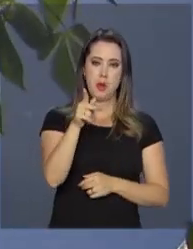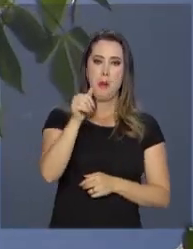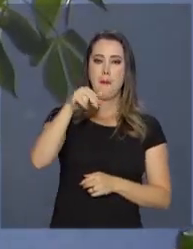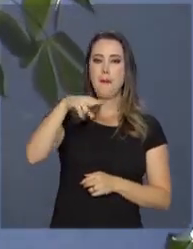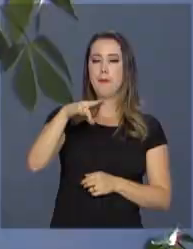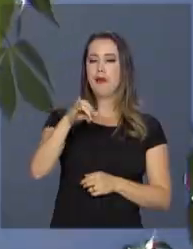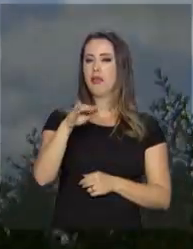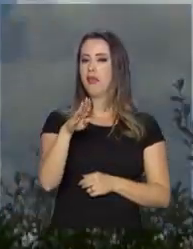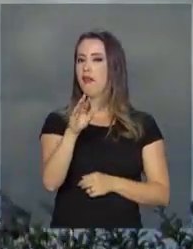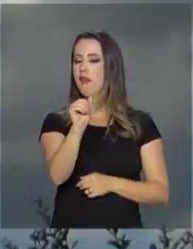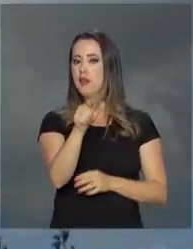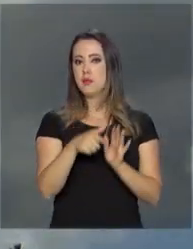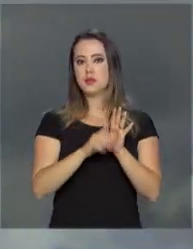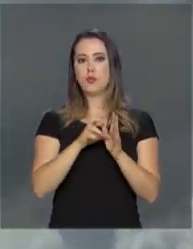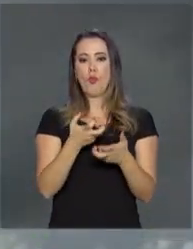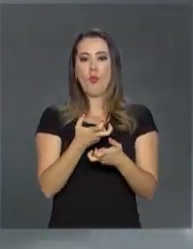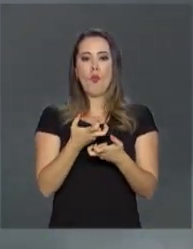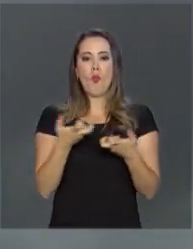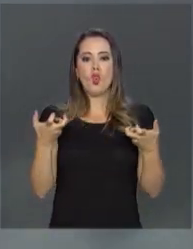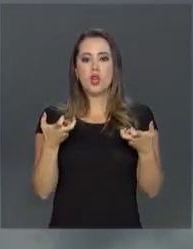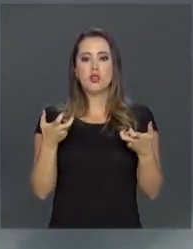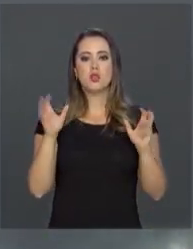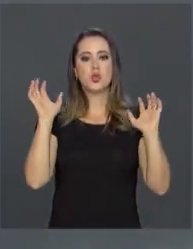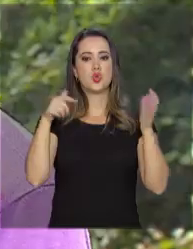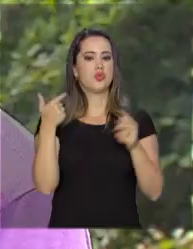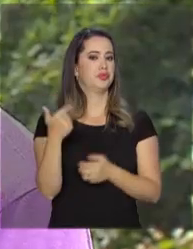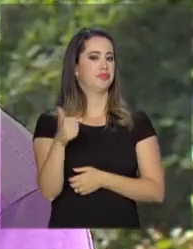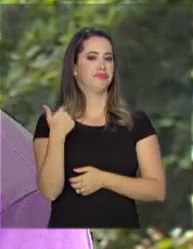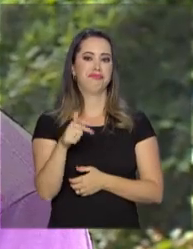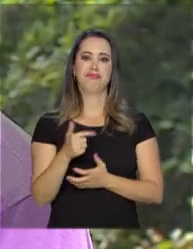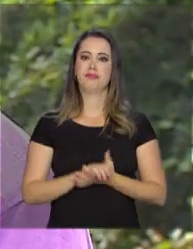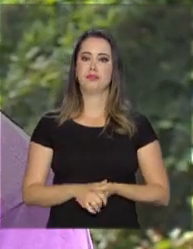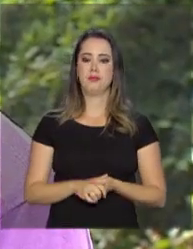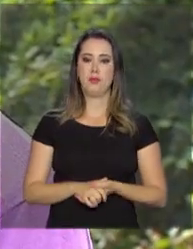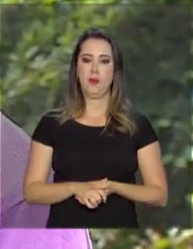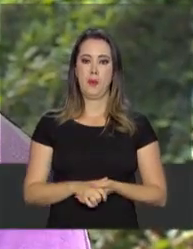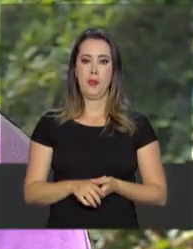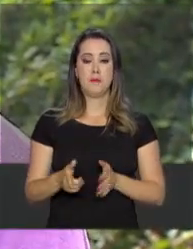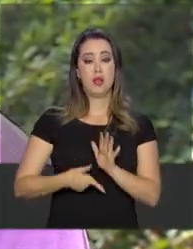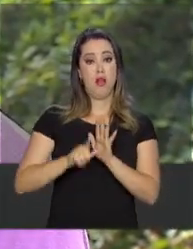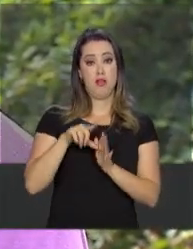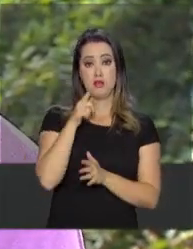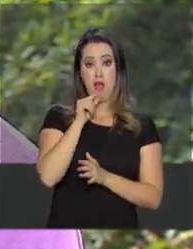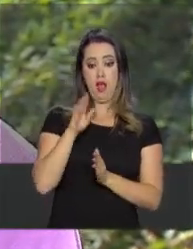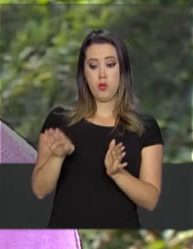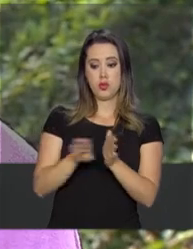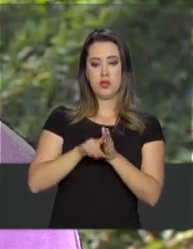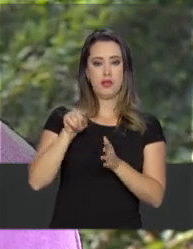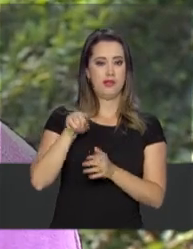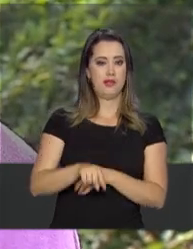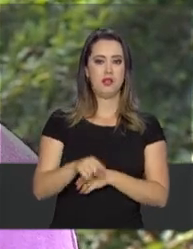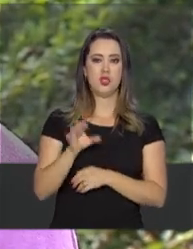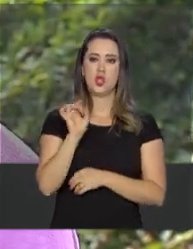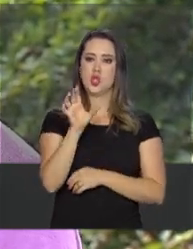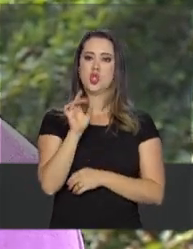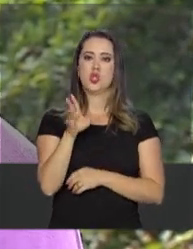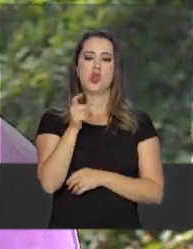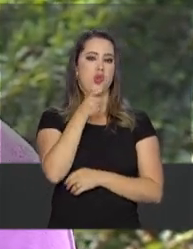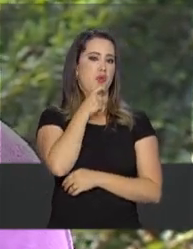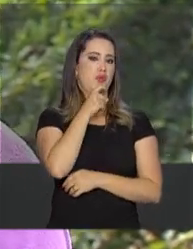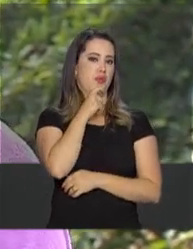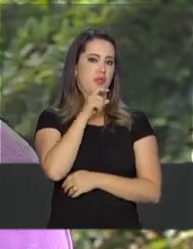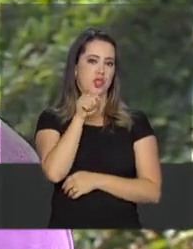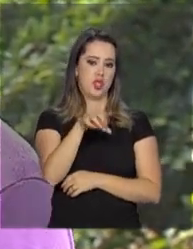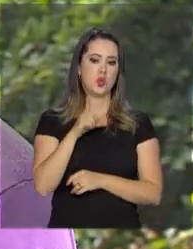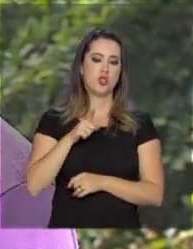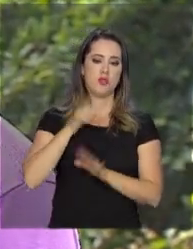norte do Piauí, é seca, com chuvas irregulares. Antes de vir essa irrigação para cá, você só produzia no inverno, e era quando era o